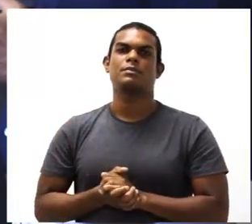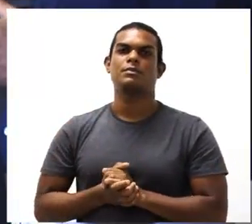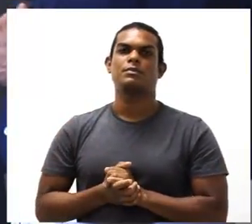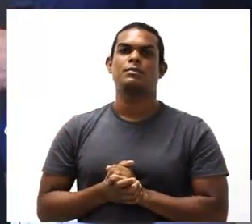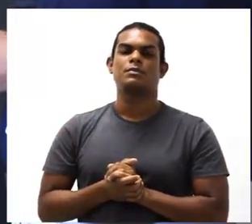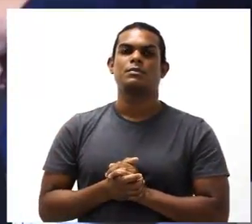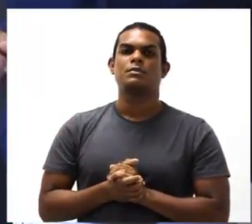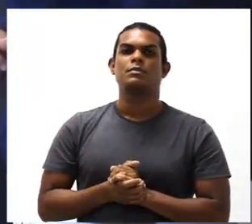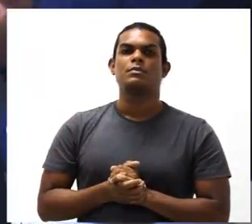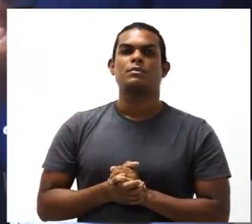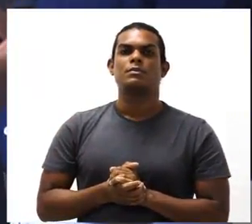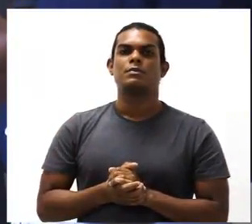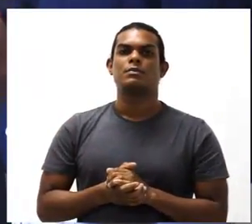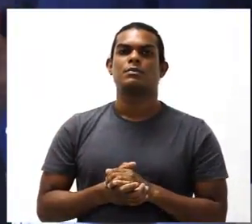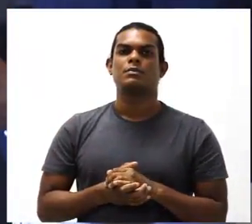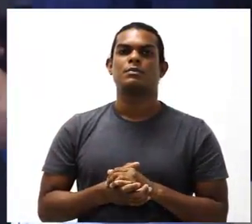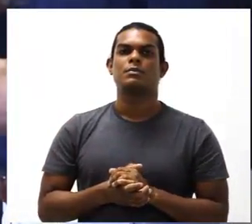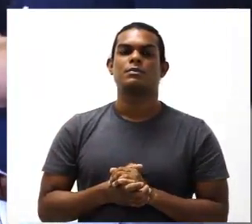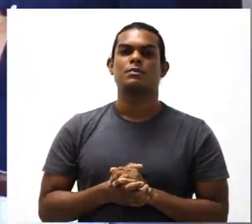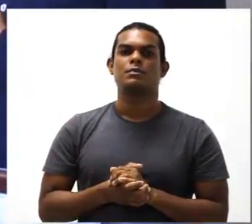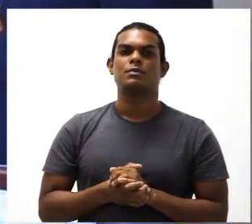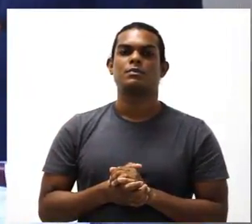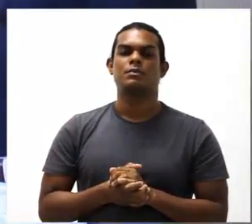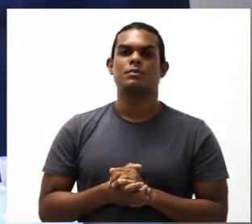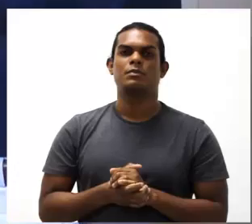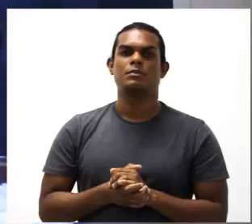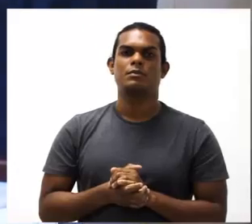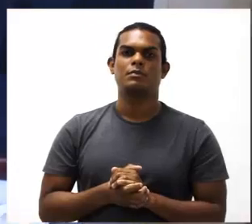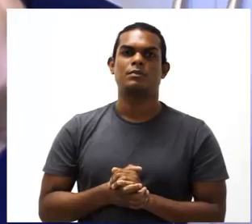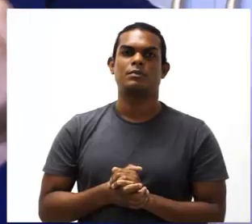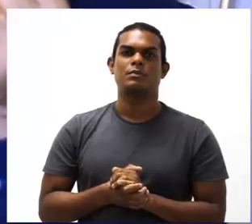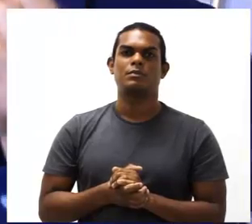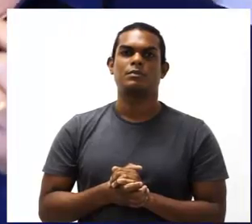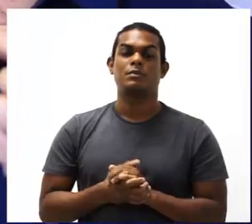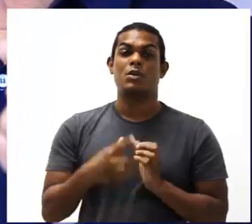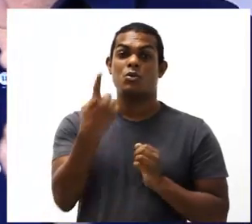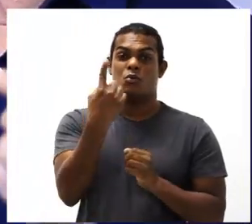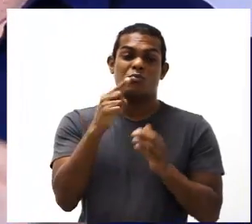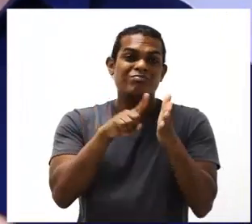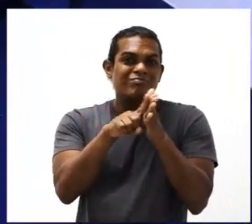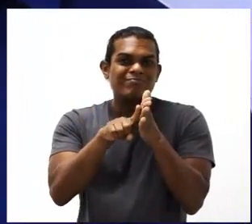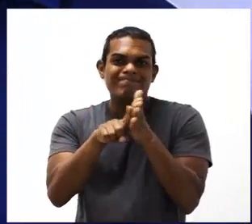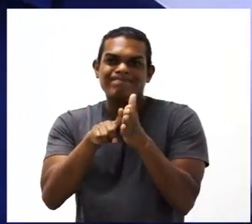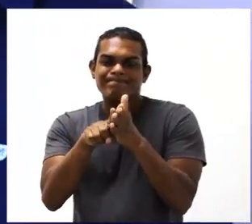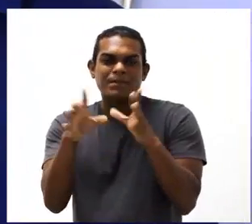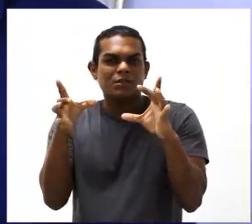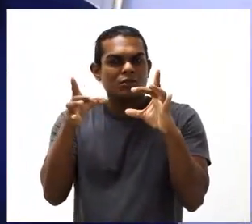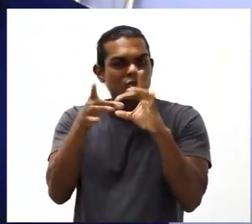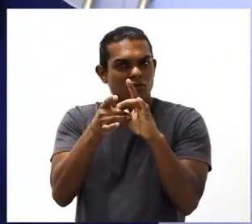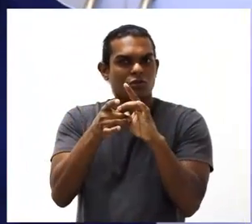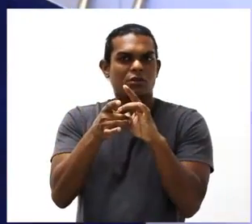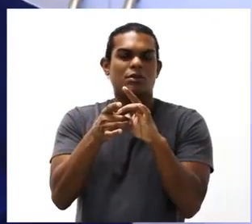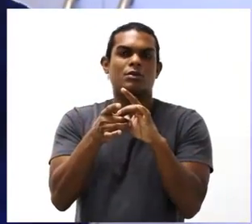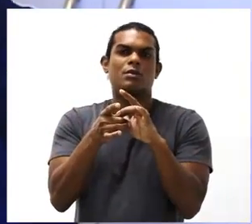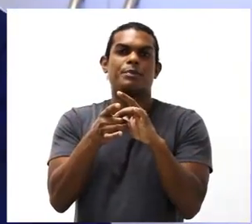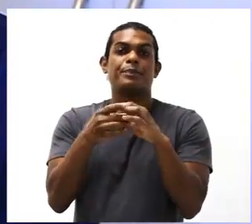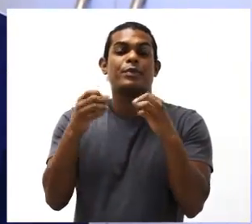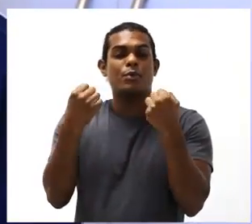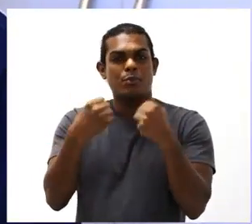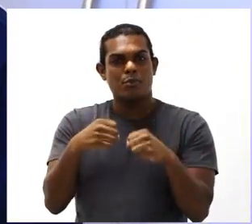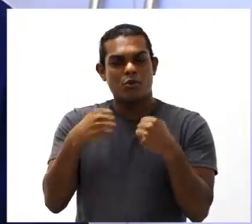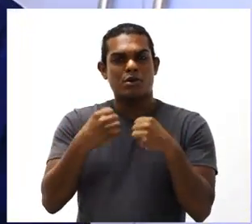fundamentais. O que é informação para um não é para outro. Ou seja, um dado sozinho, ele pode ser, ele com a